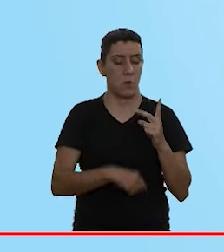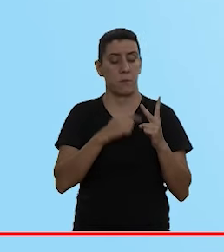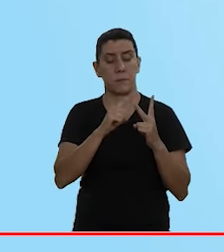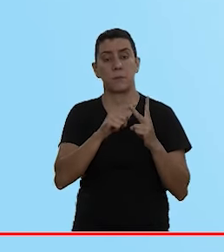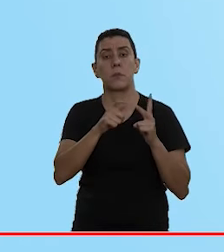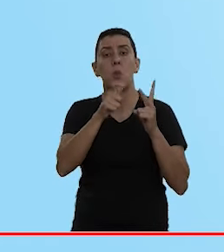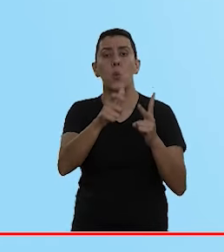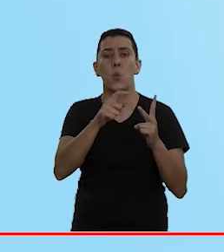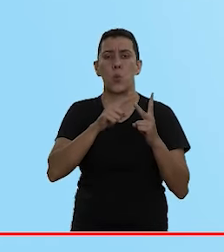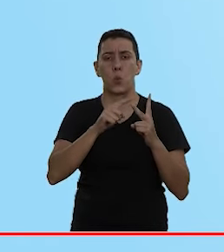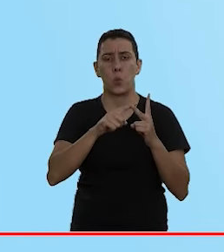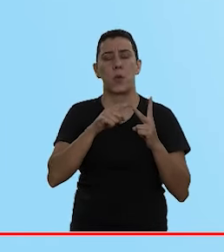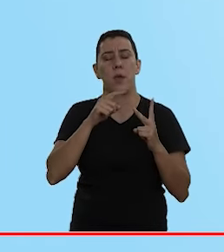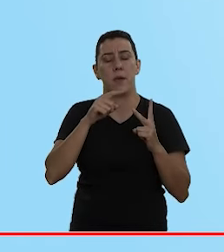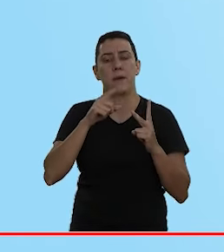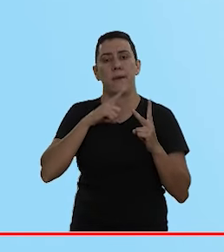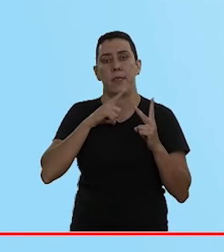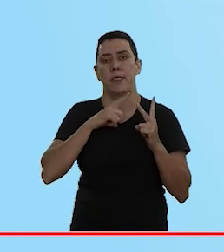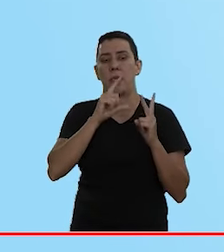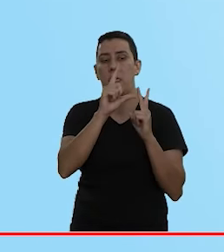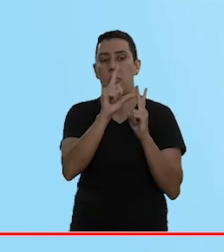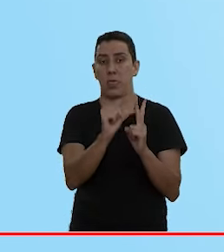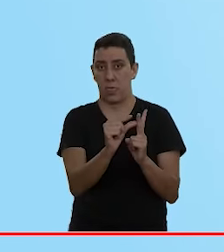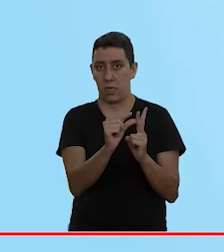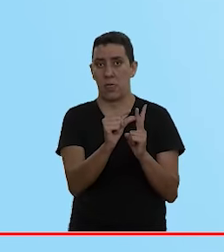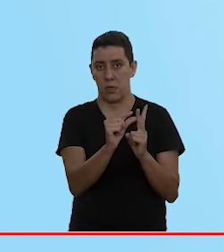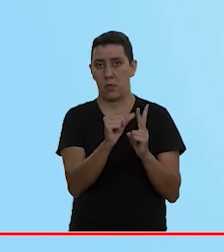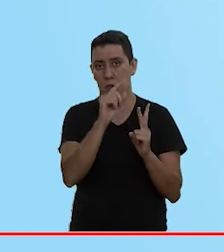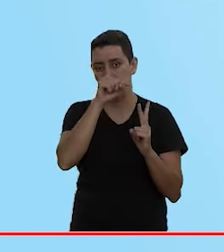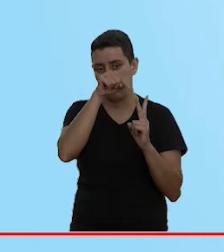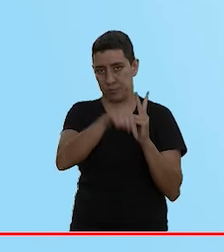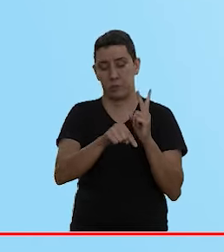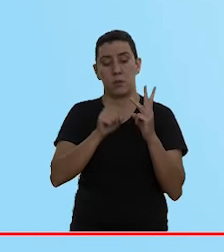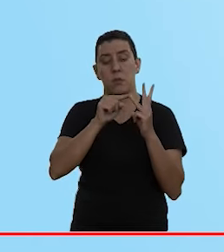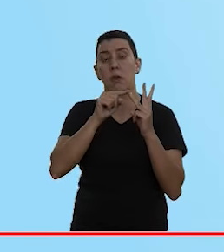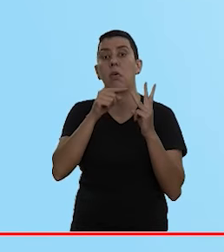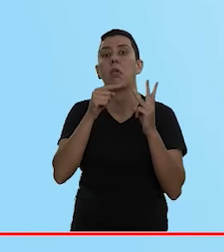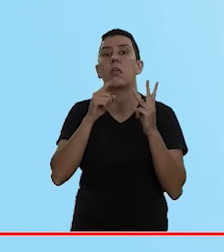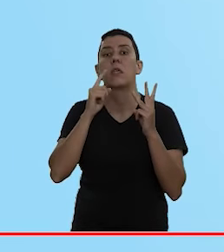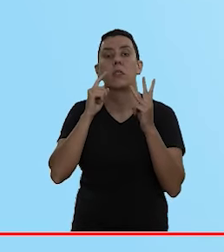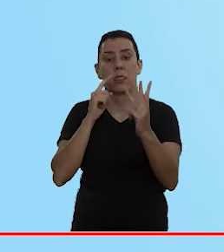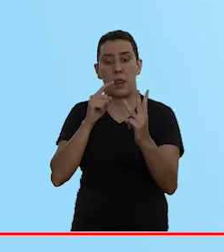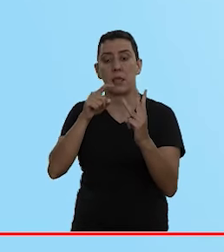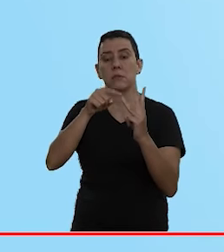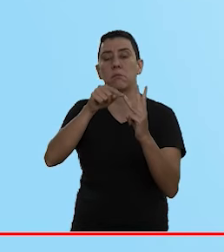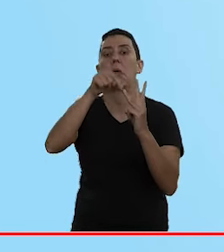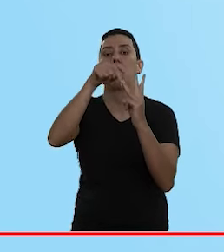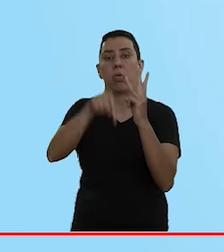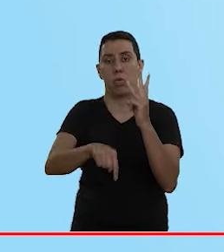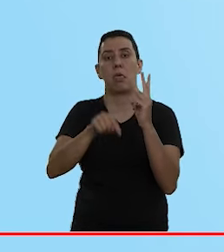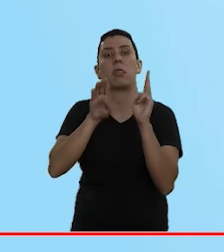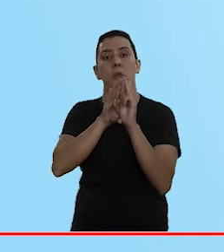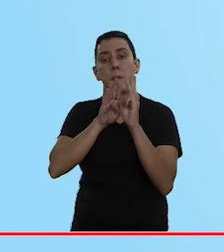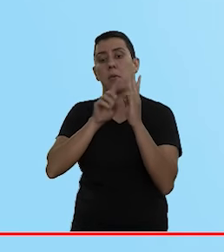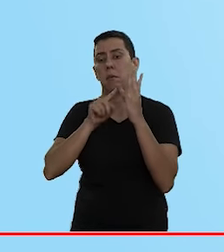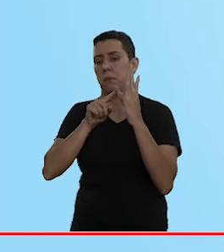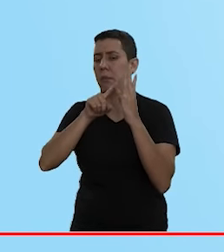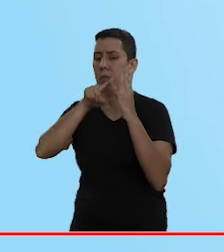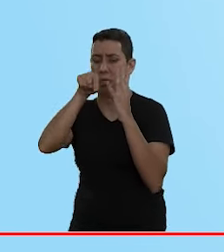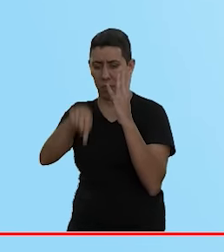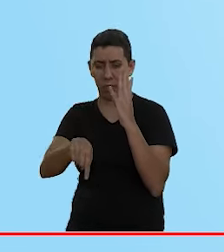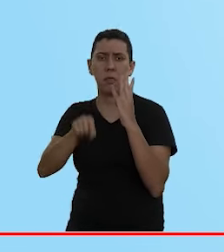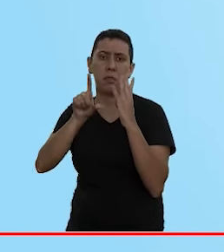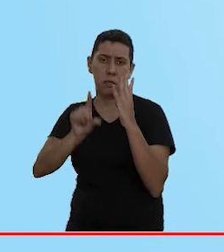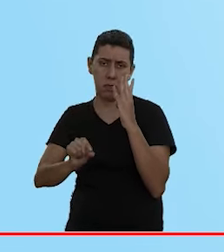dia 1 ao dia 11, a gente teve uma degradação acelerada, na string 3 também, uma degradação acelerada, e na string 4 uma degradação acelerada. Com a